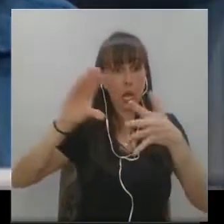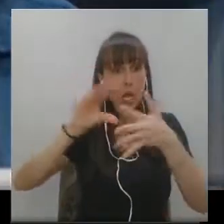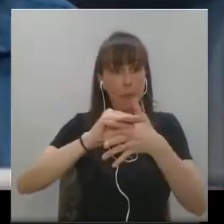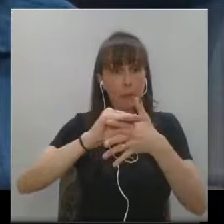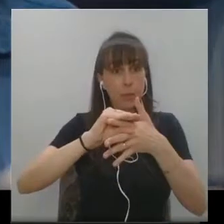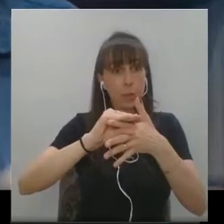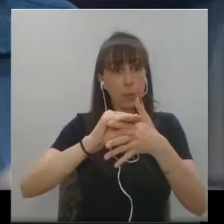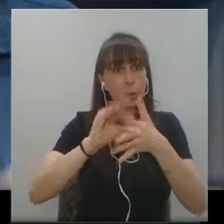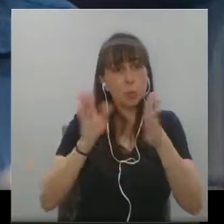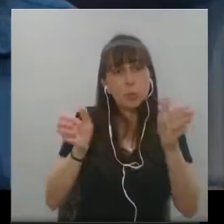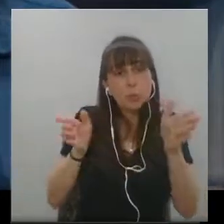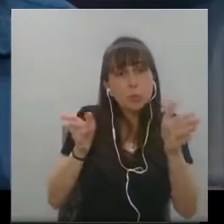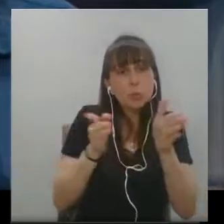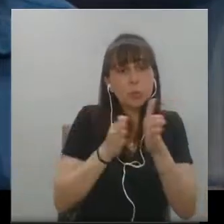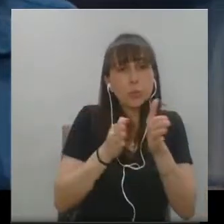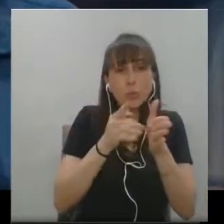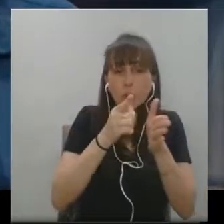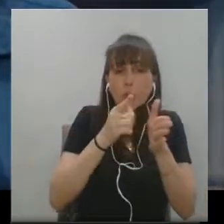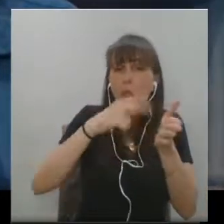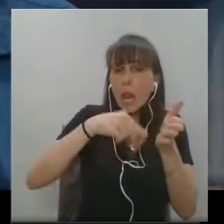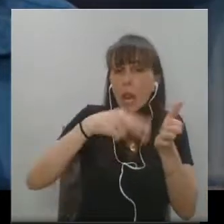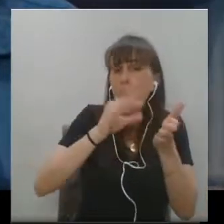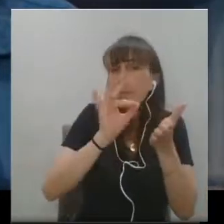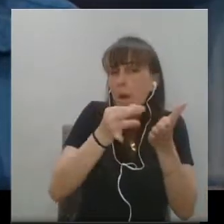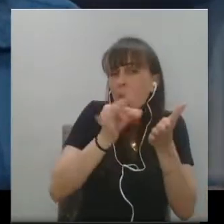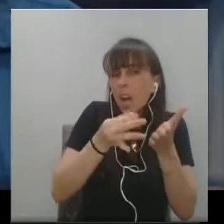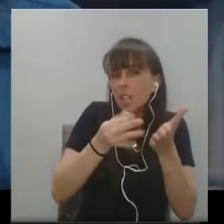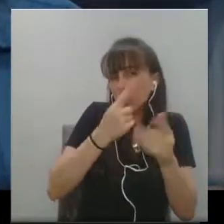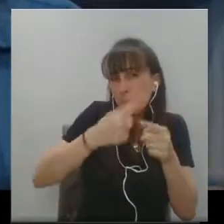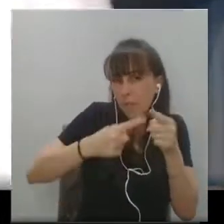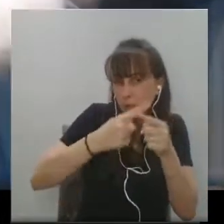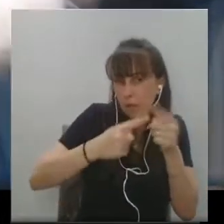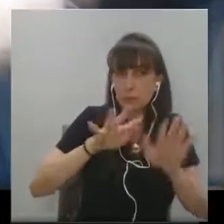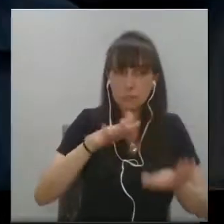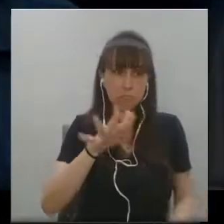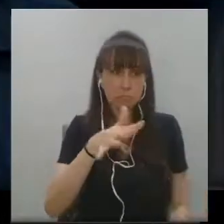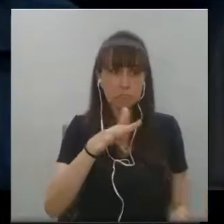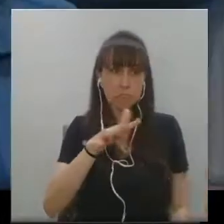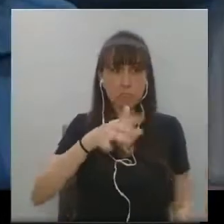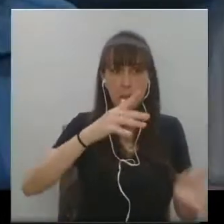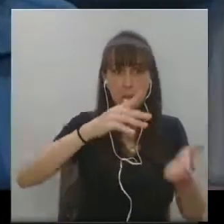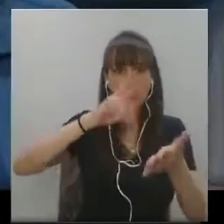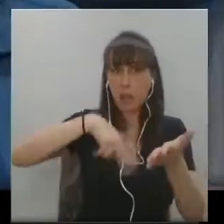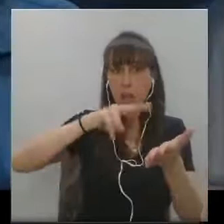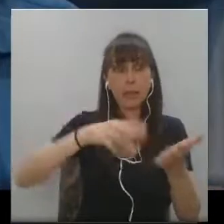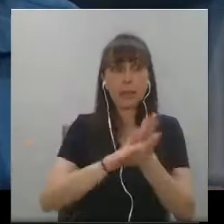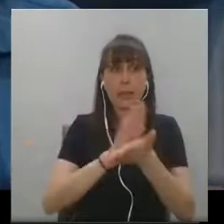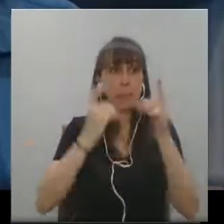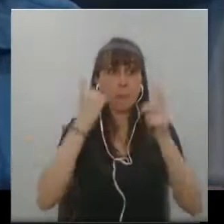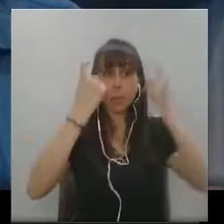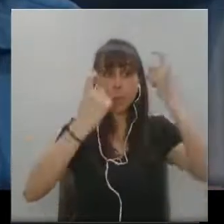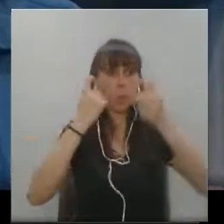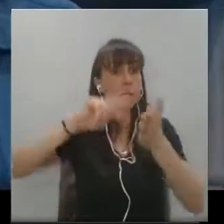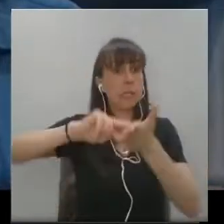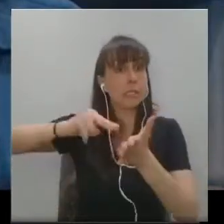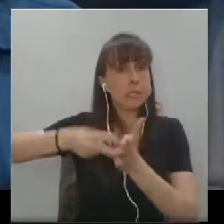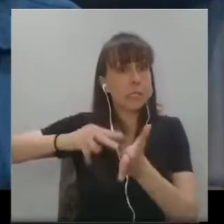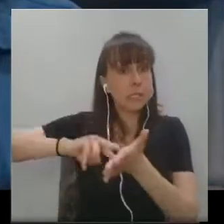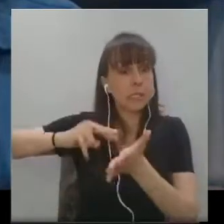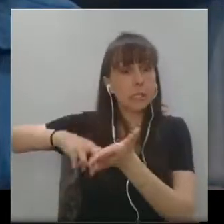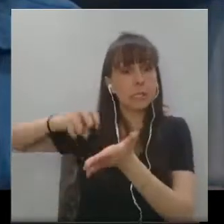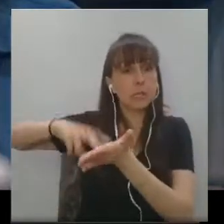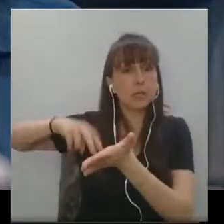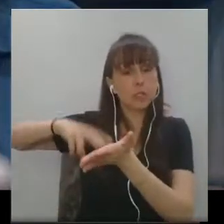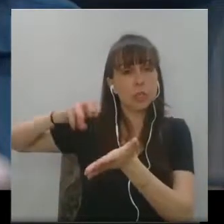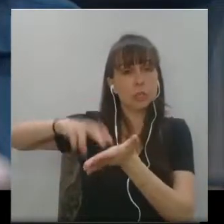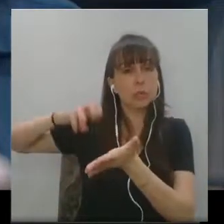capítulo grande, leia pelo menos algumas páginas, até a metade, por exemplo. Simplesmente leia, sem preocupar com significados. Leia